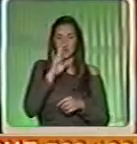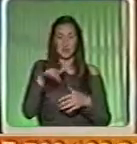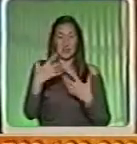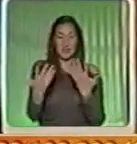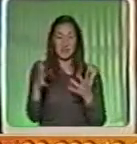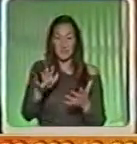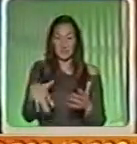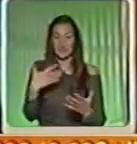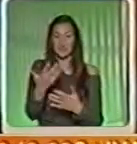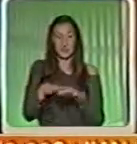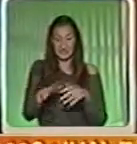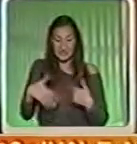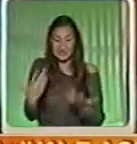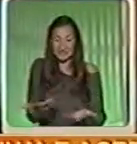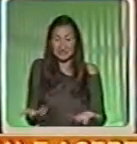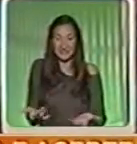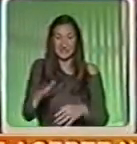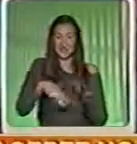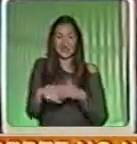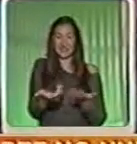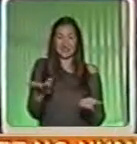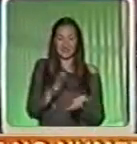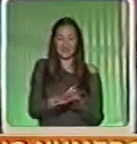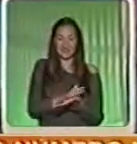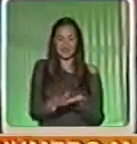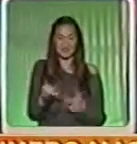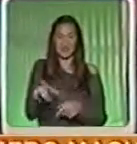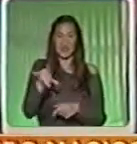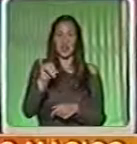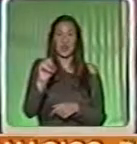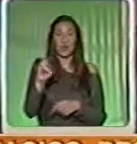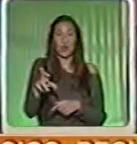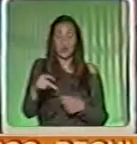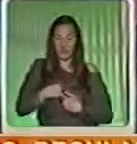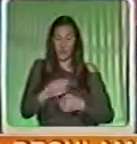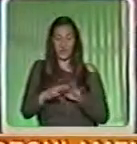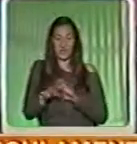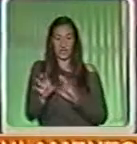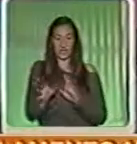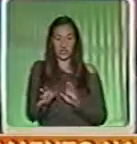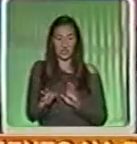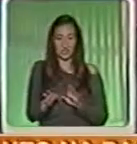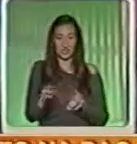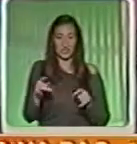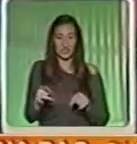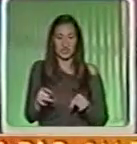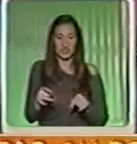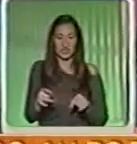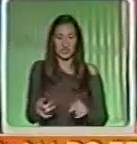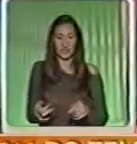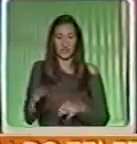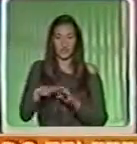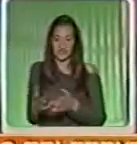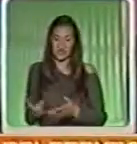as pessoas não chegam lá. É verdade. É. Não, mas o licor não somos nós que fazemos. Sim. Mas o que é que o licor leva, então? O licor é feito para... Sim.